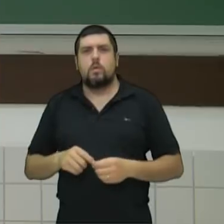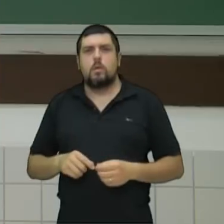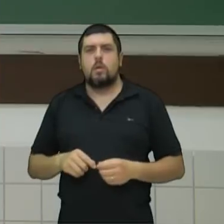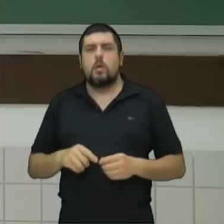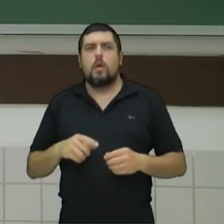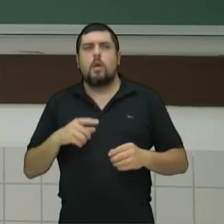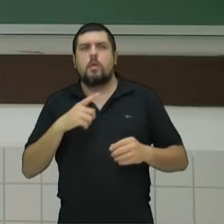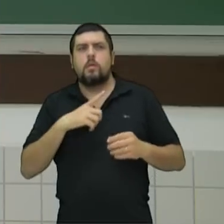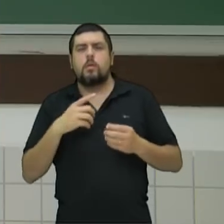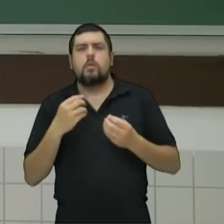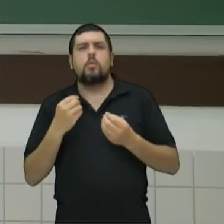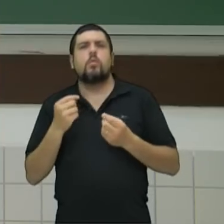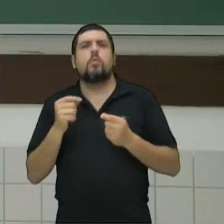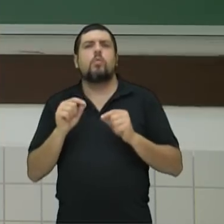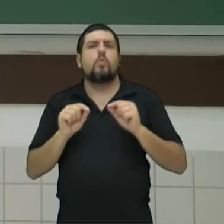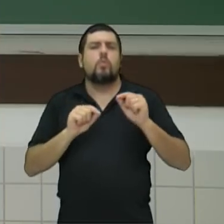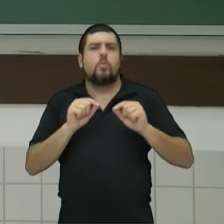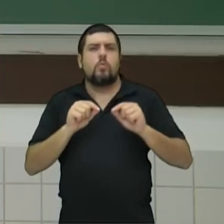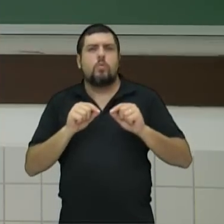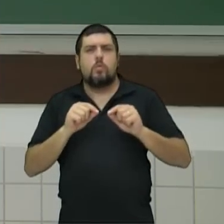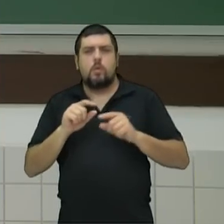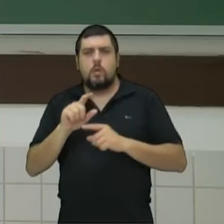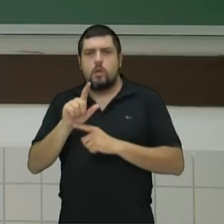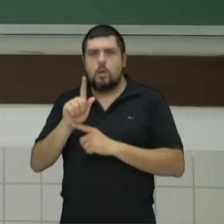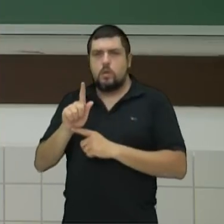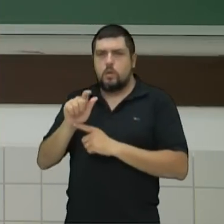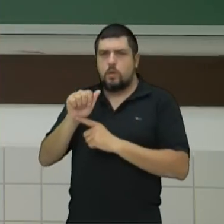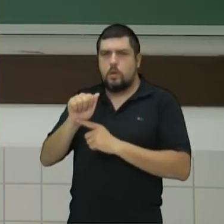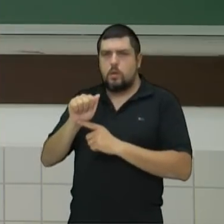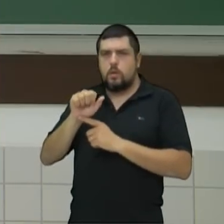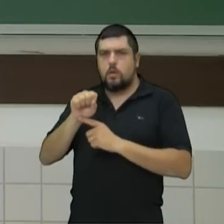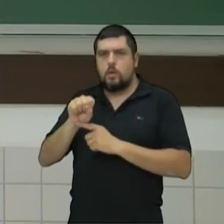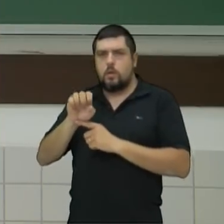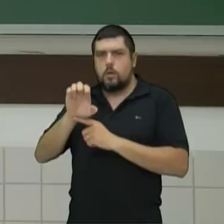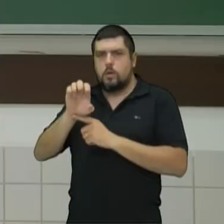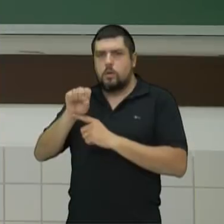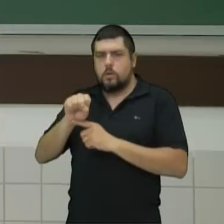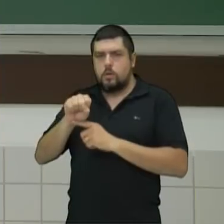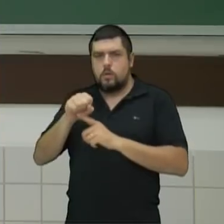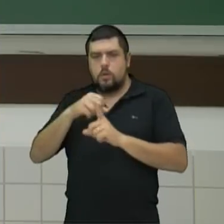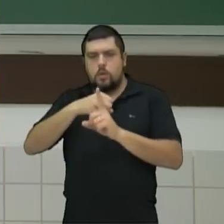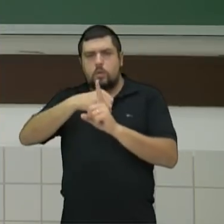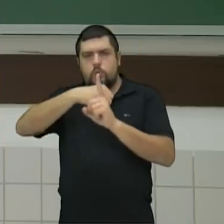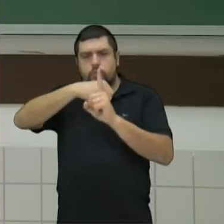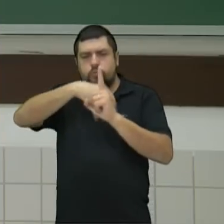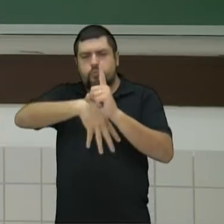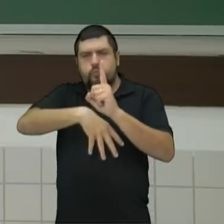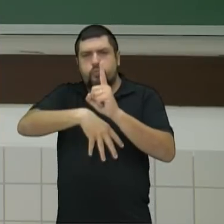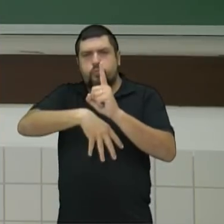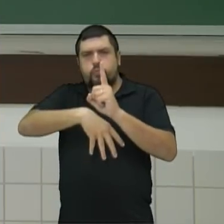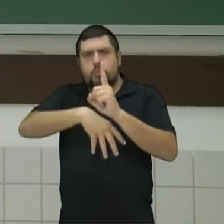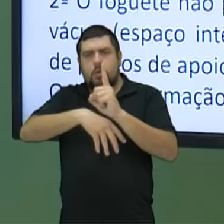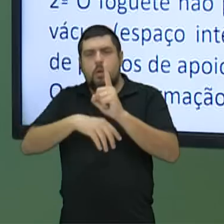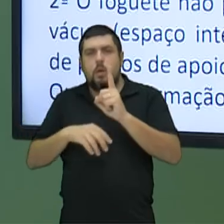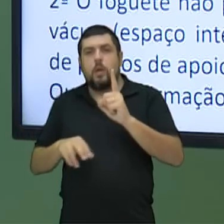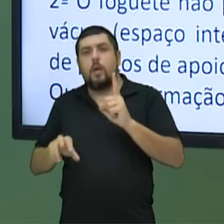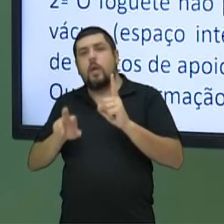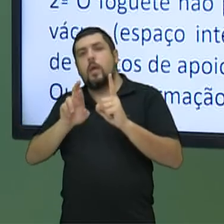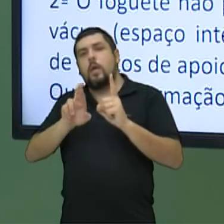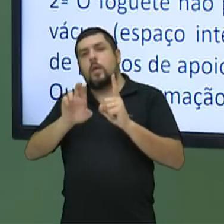certo? Que seria a expulsão dos gases para a traseira do foguete, e a força de